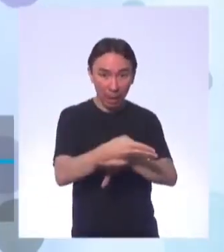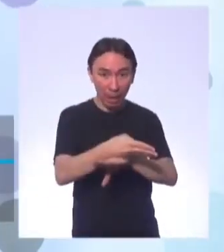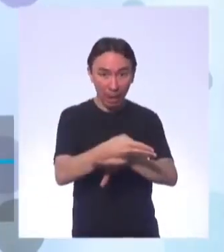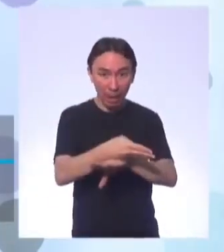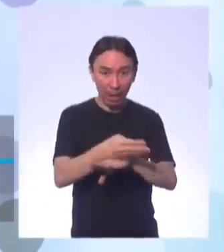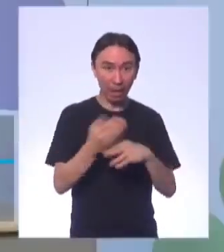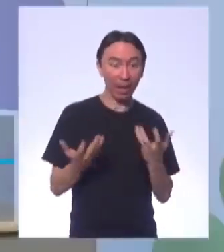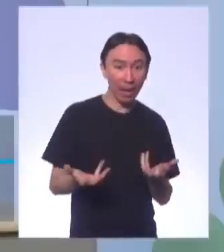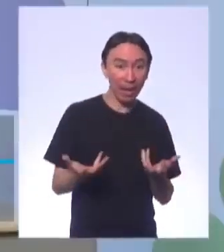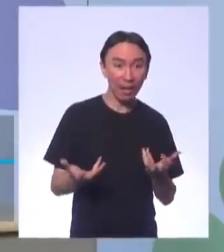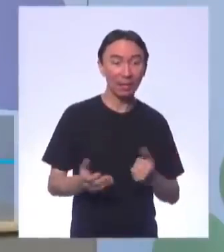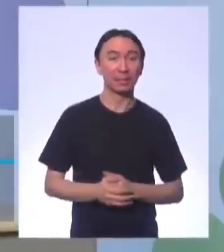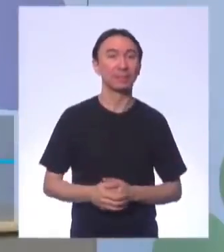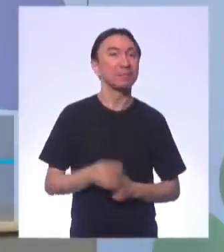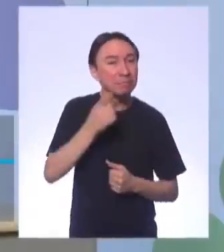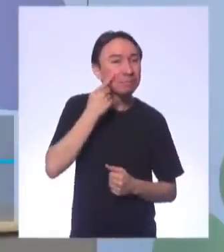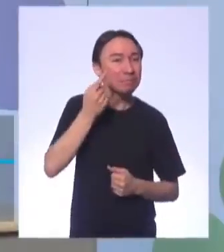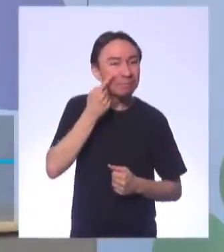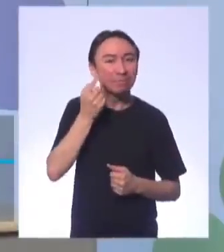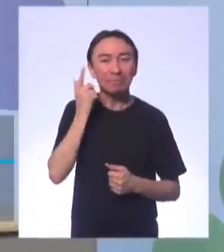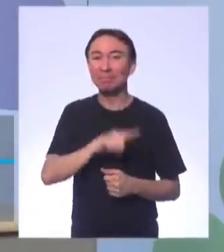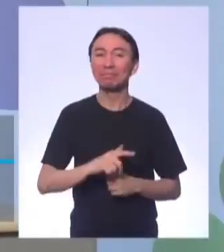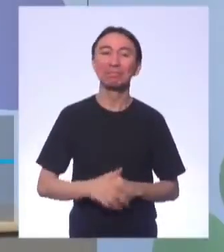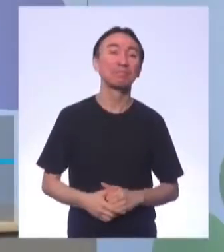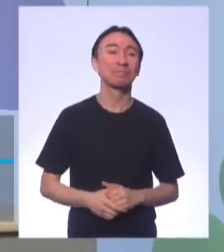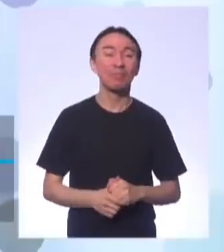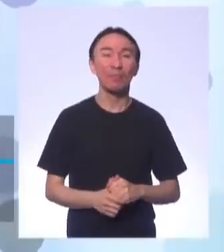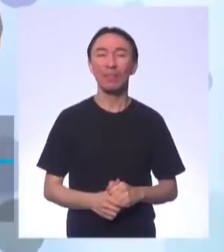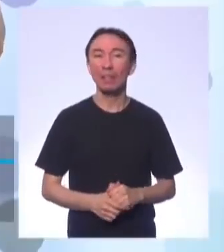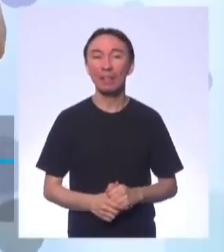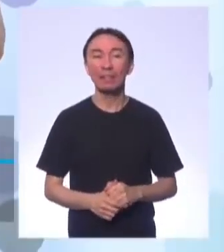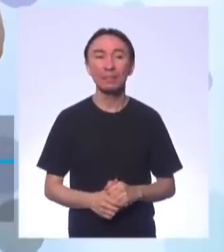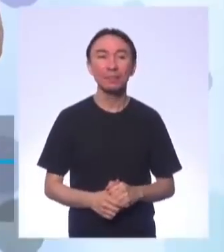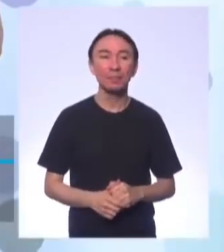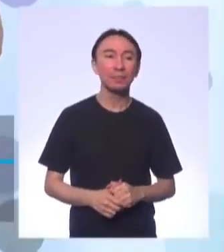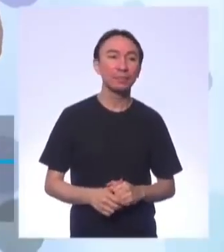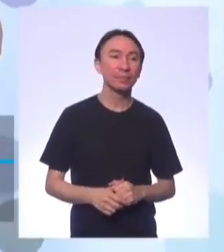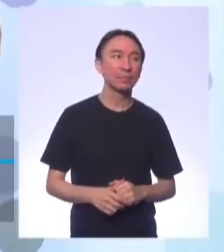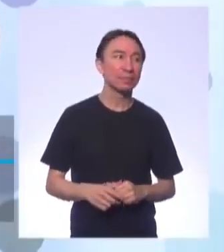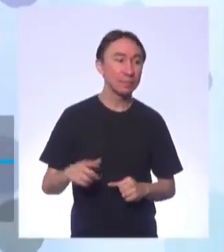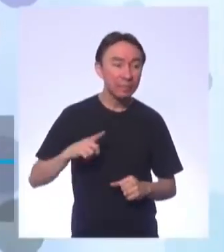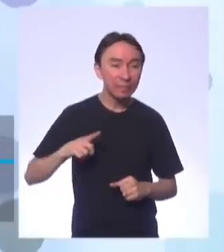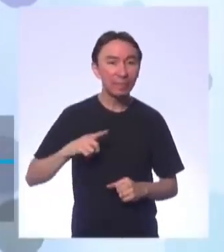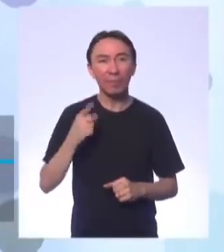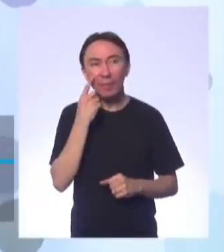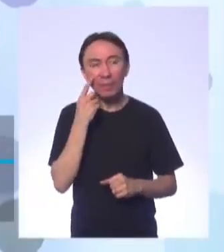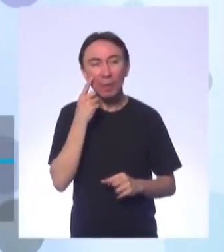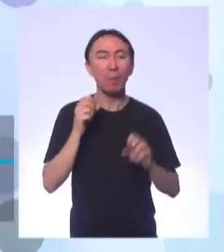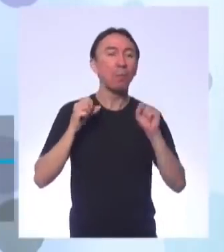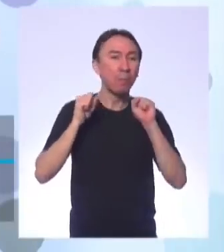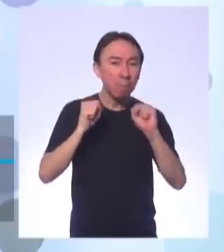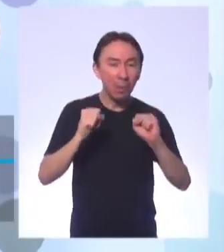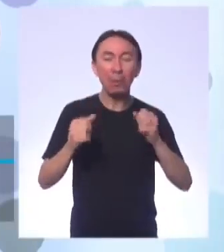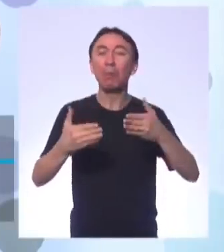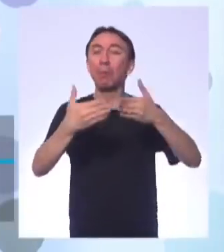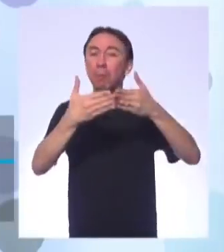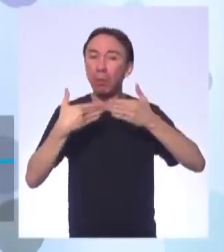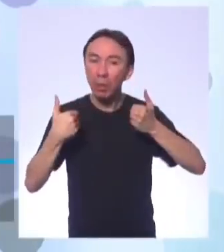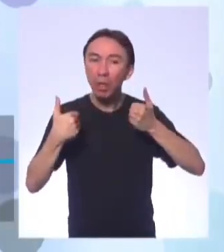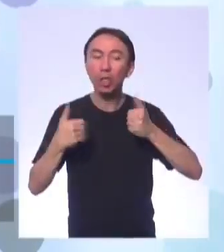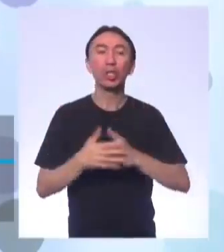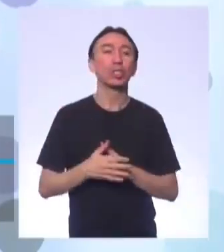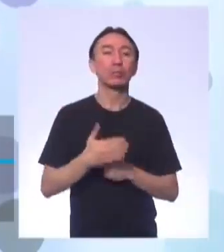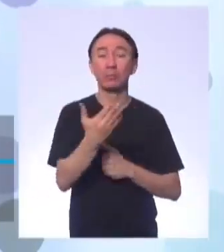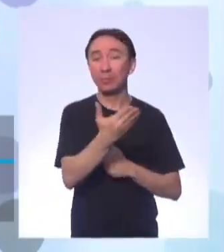aqui hoje vamos ver se dá certo é será que tem alguém aí ó só pedir pode aceitar tentar lá